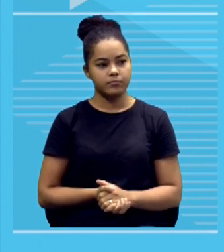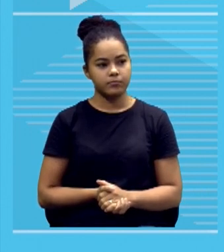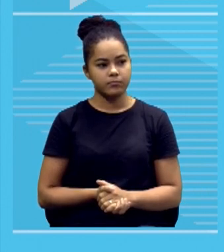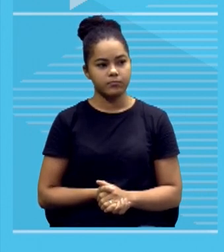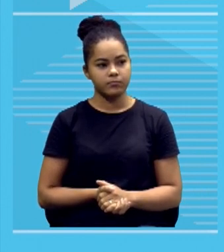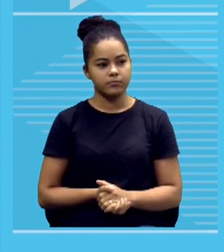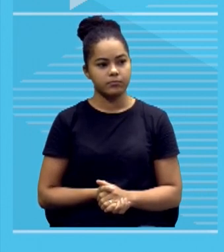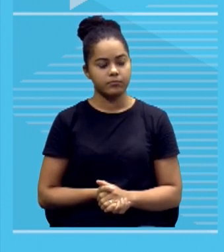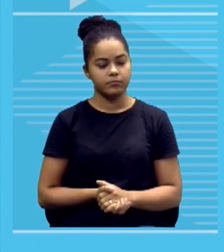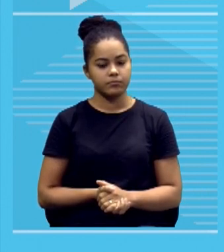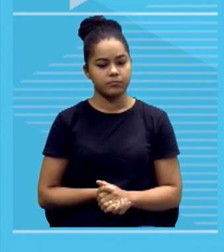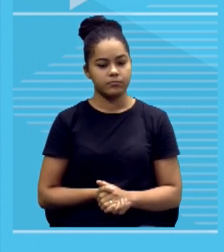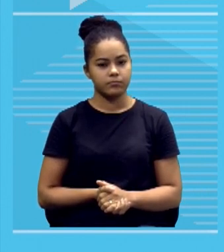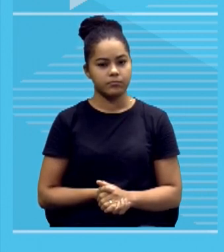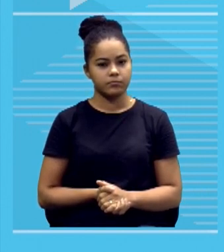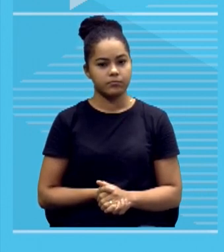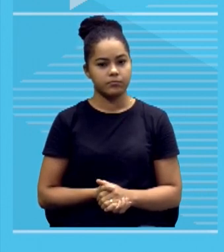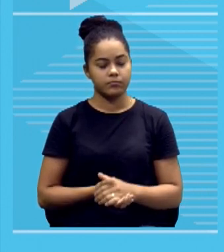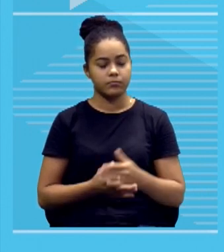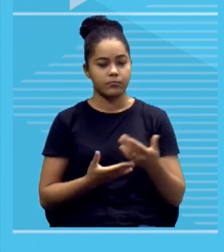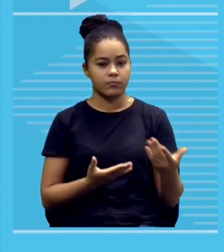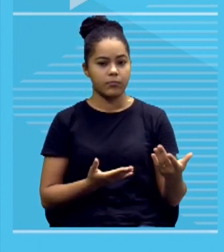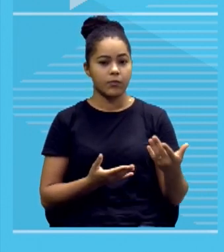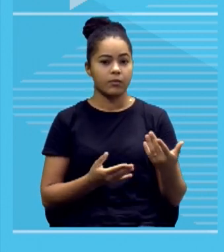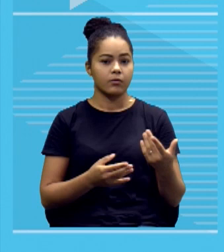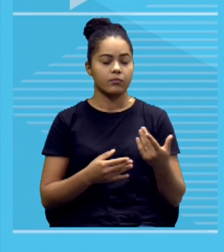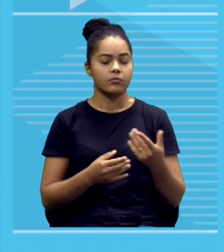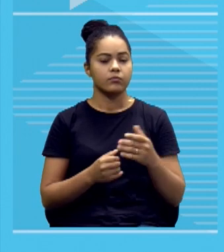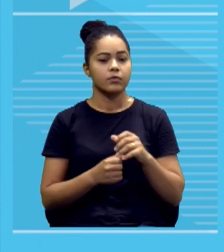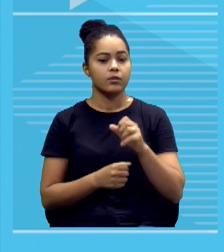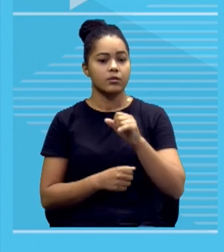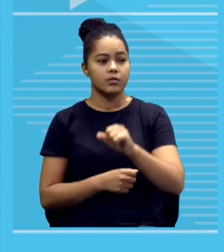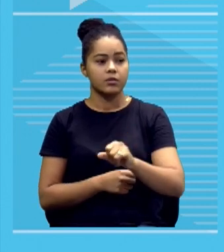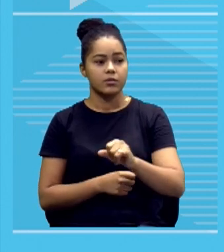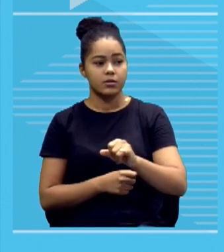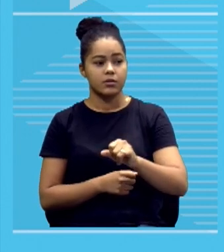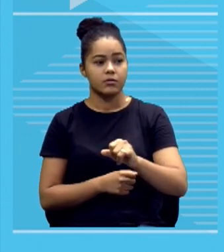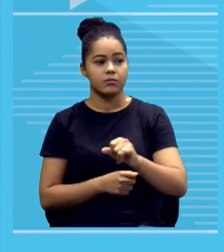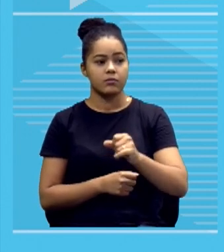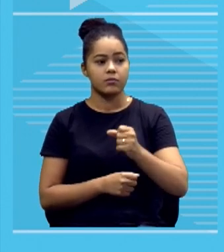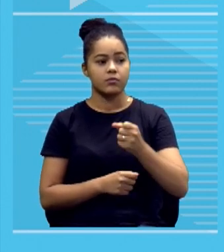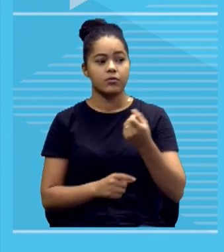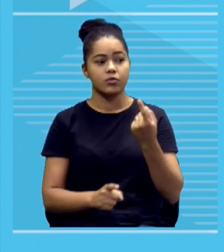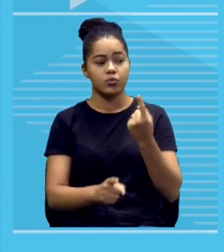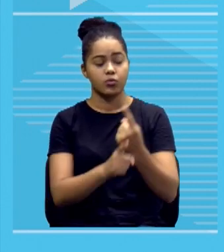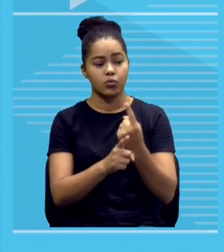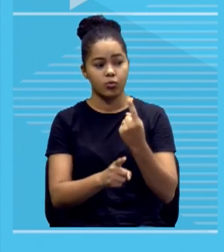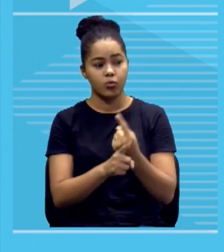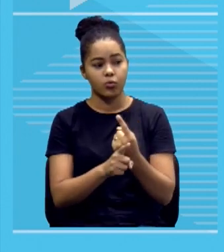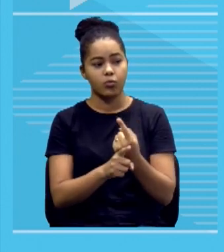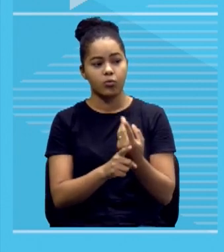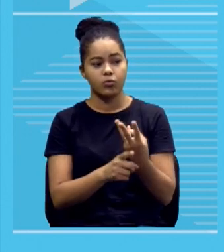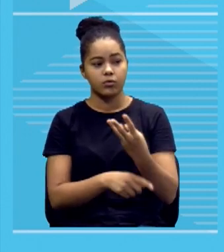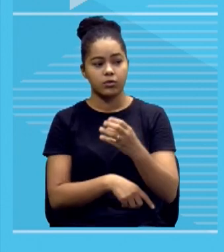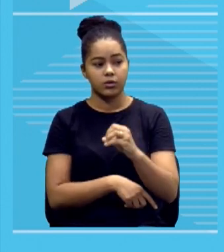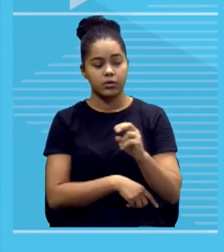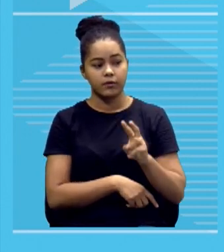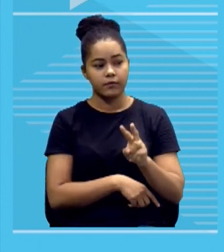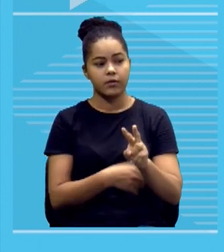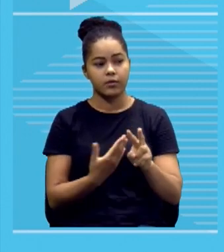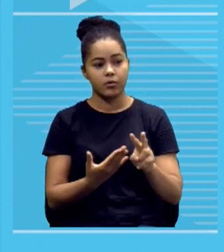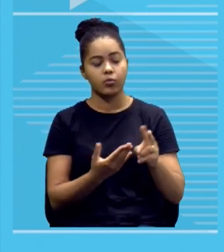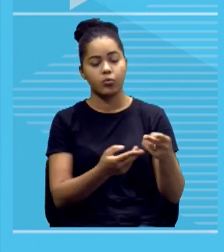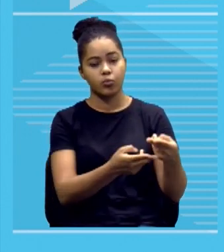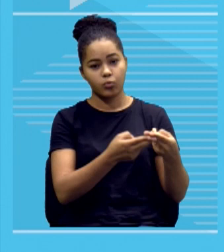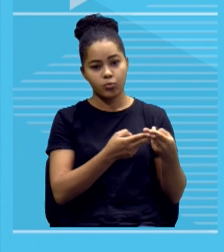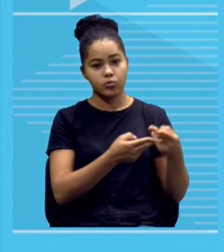e aplicar dentro de qualquer uma das equações. Achando a voltagem, né, a força eletromotriz, de 30 volts, você aplica de